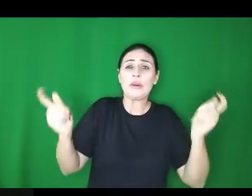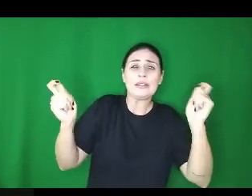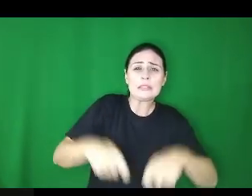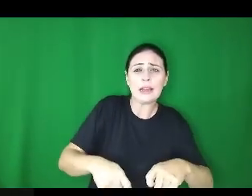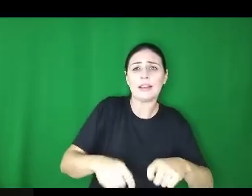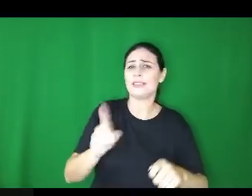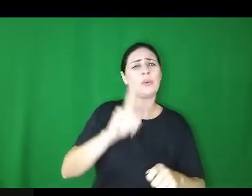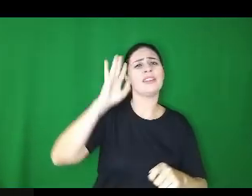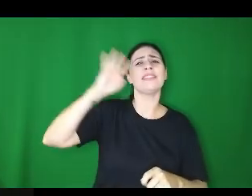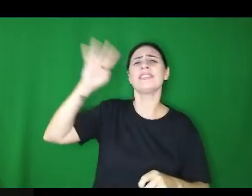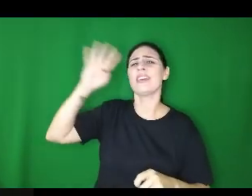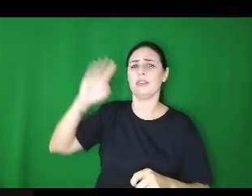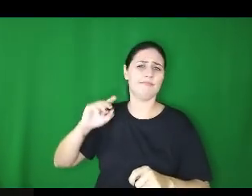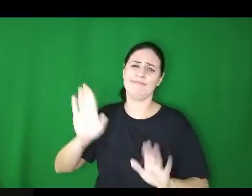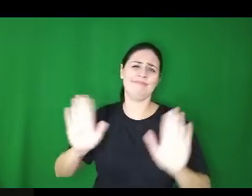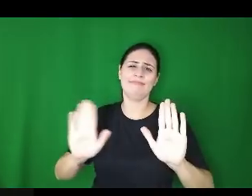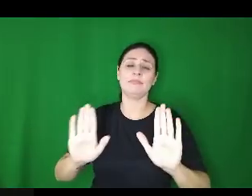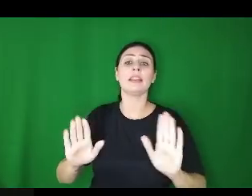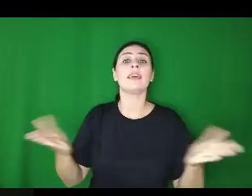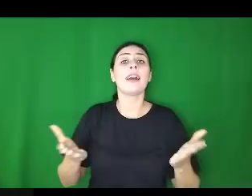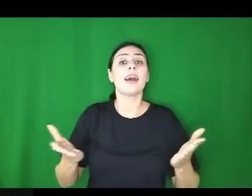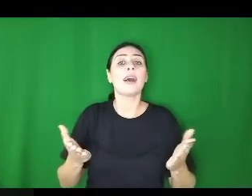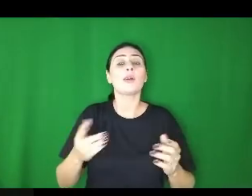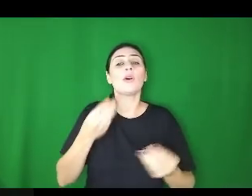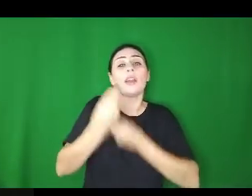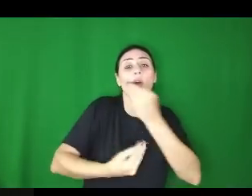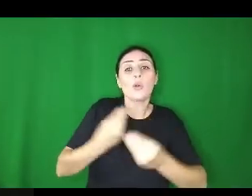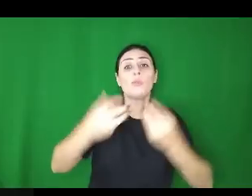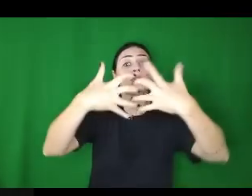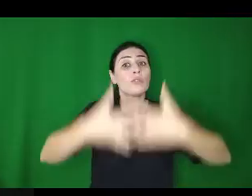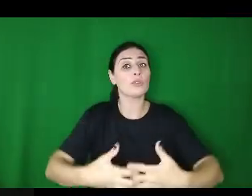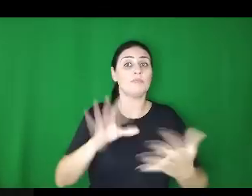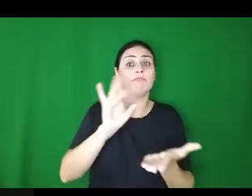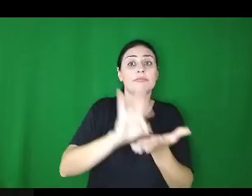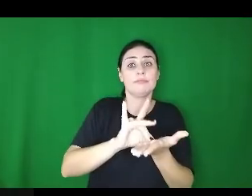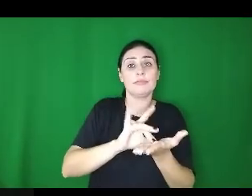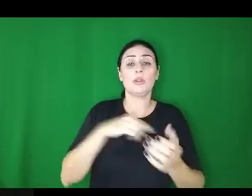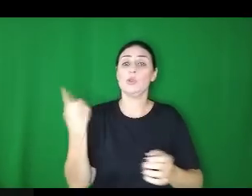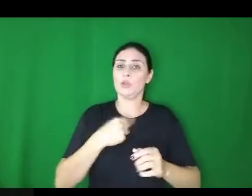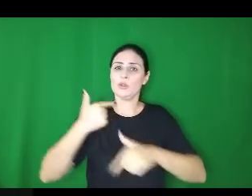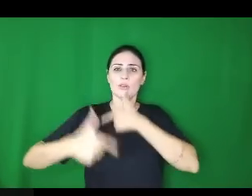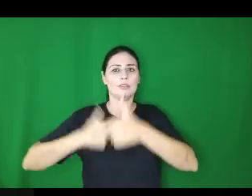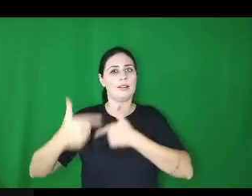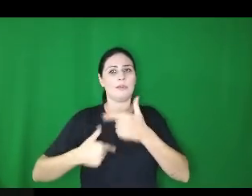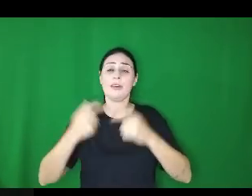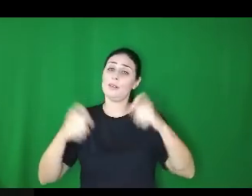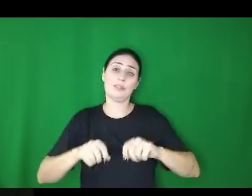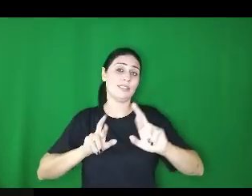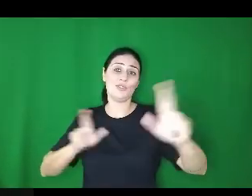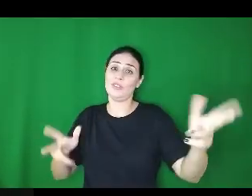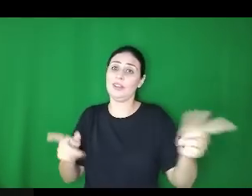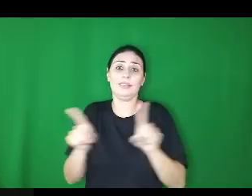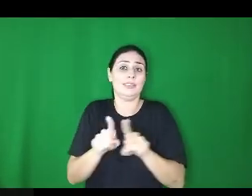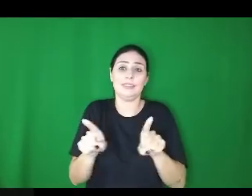né? Mas que ainda vai ter que priorizar ainda mais ainda dentro desse documento. Aí vocês podem pensar,